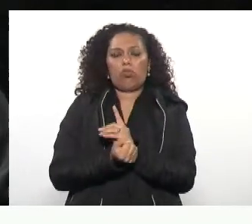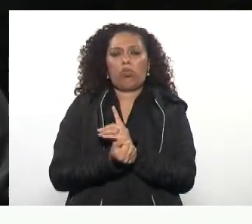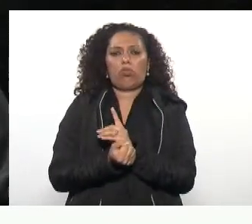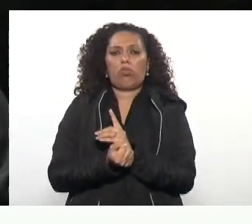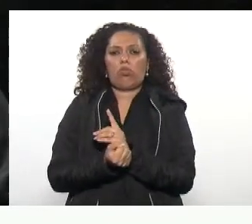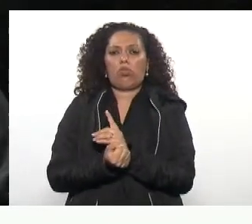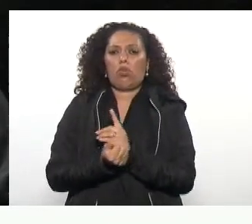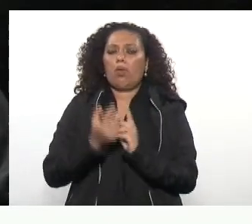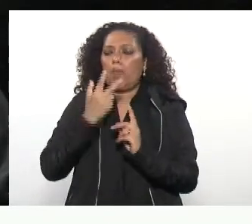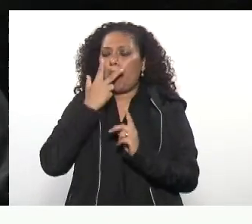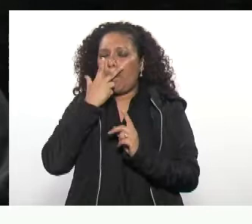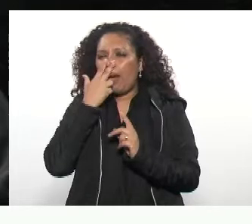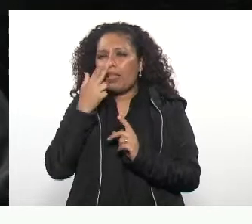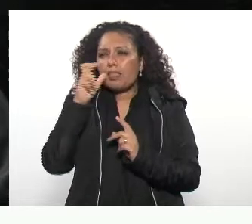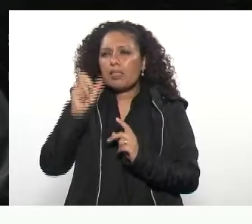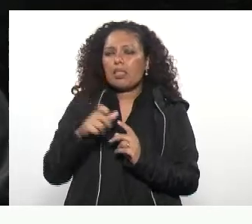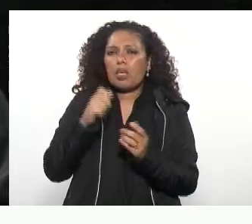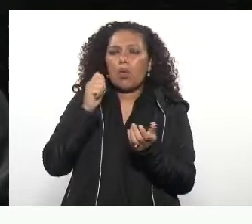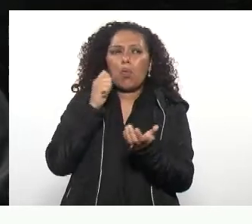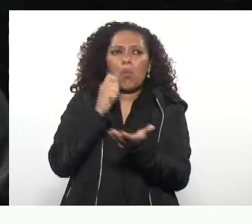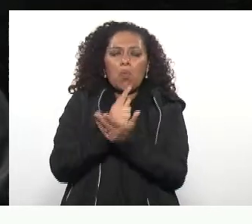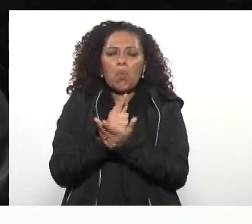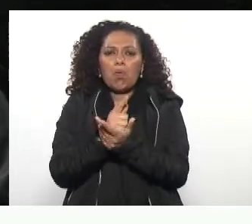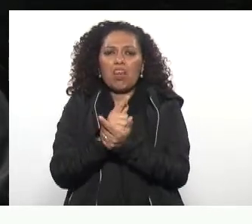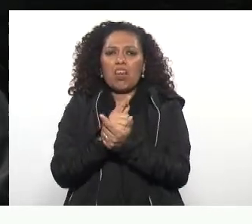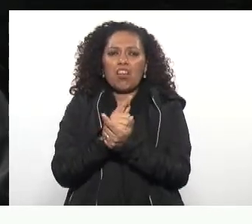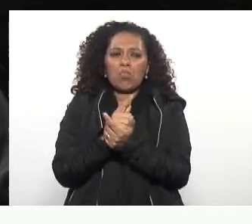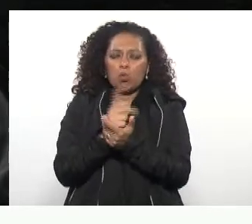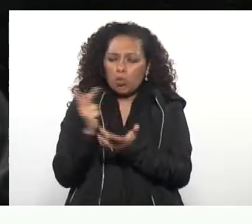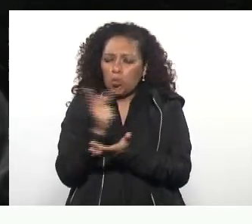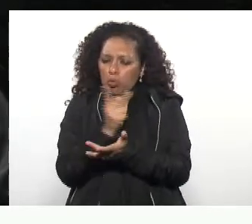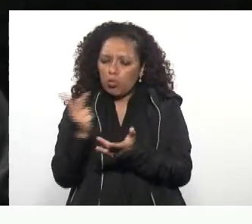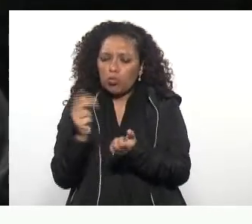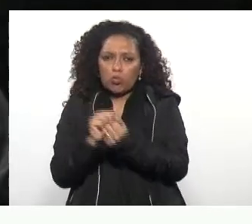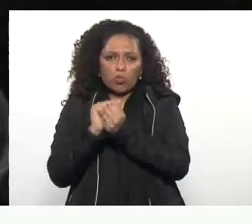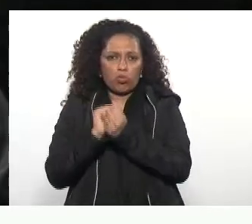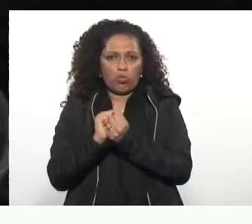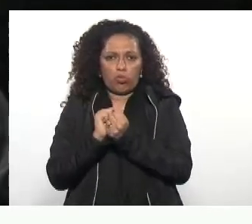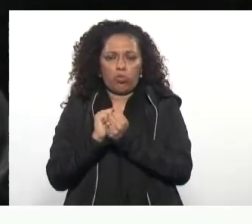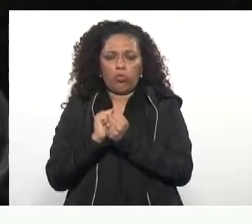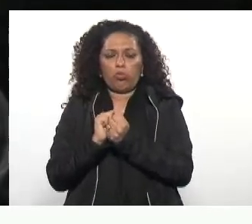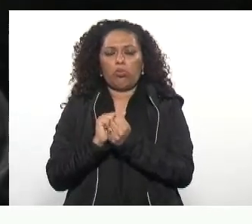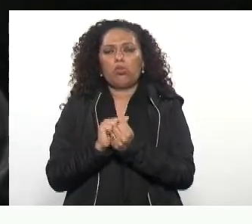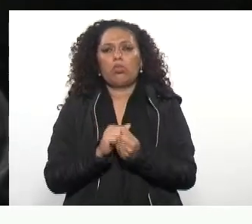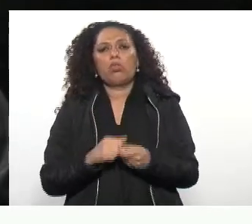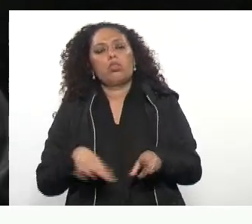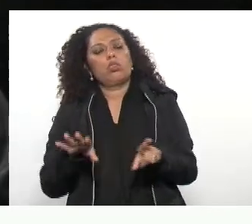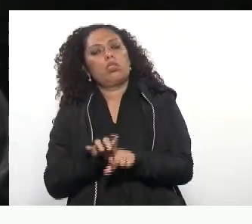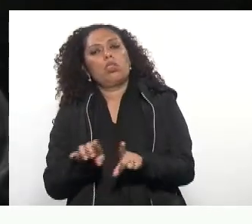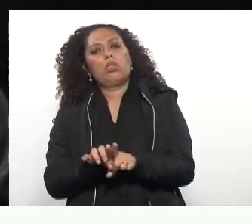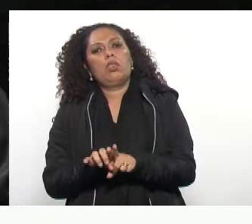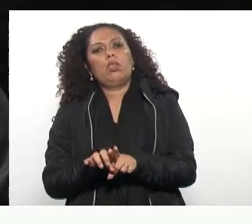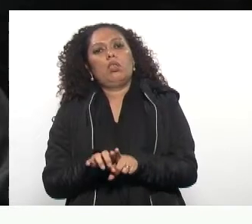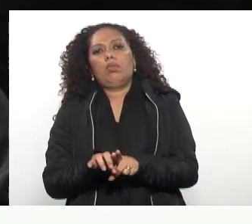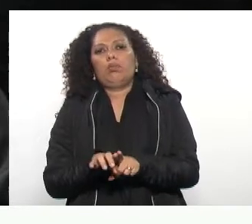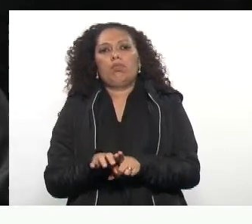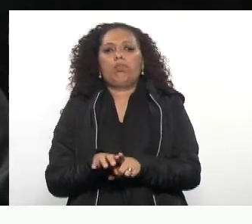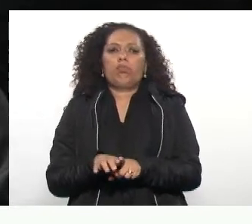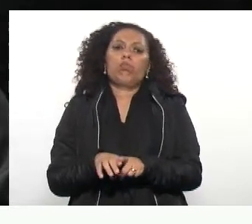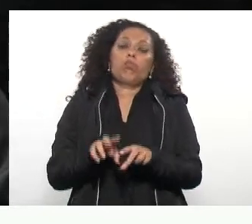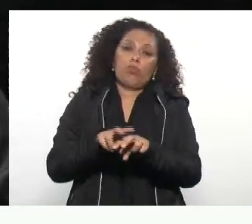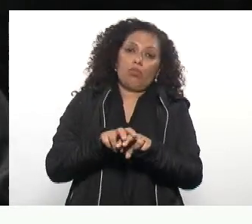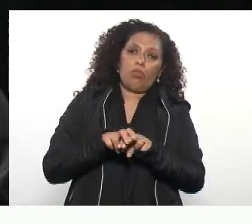de compra casada na questão do consumo mínimo, assim como, enfim, e por